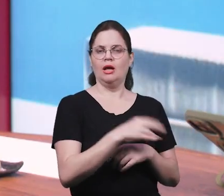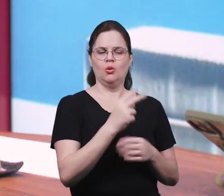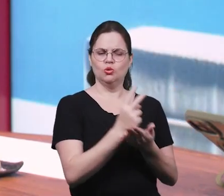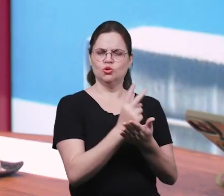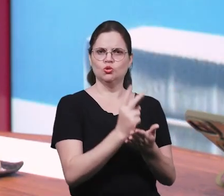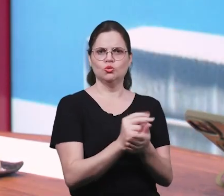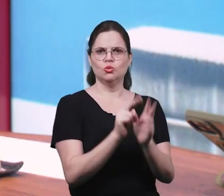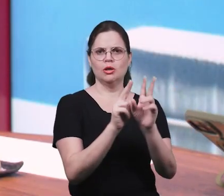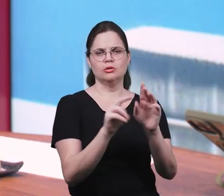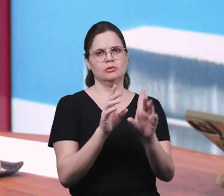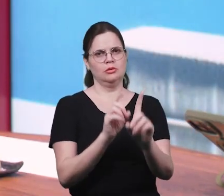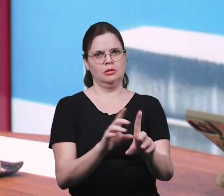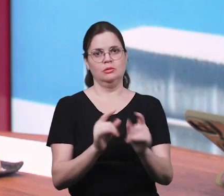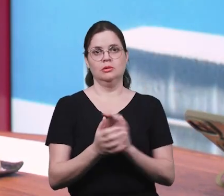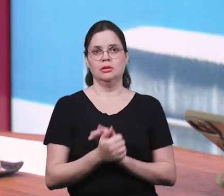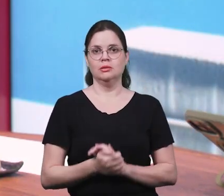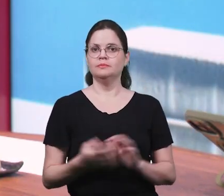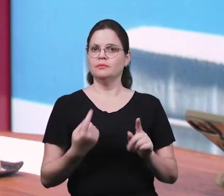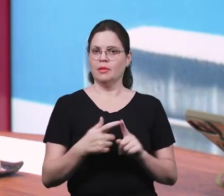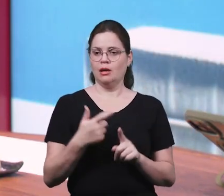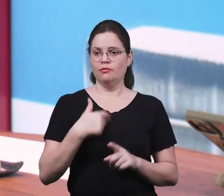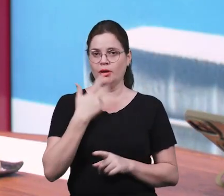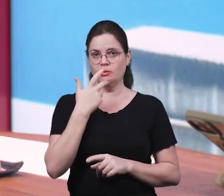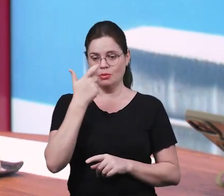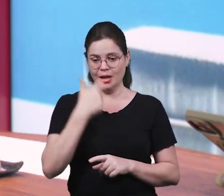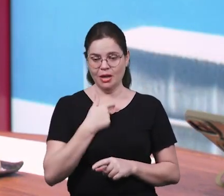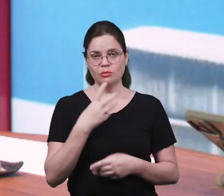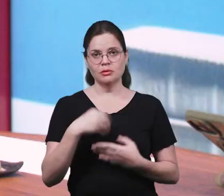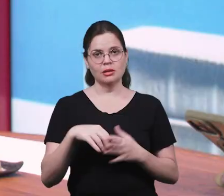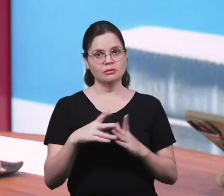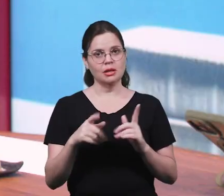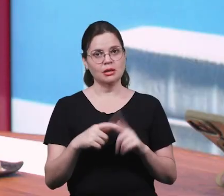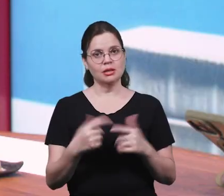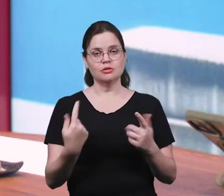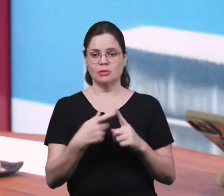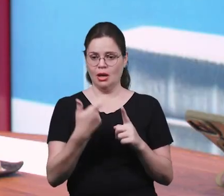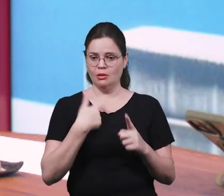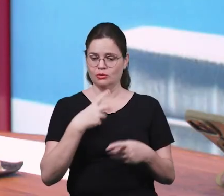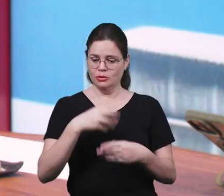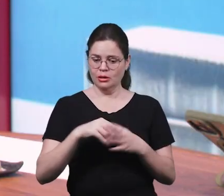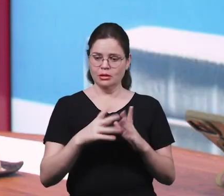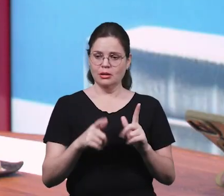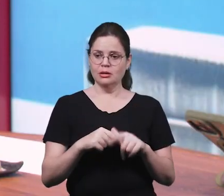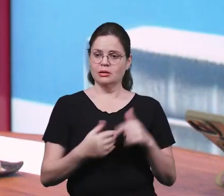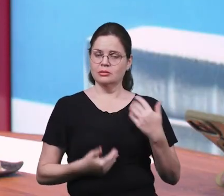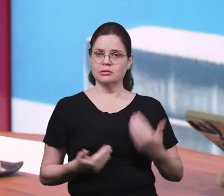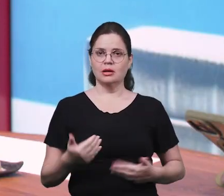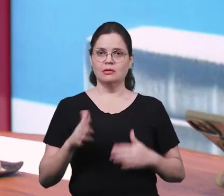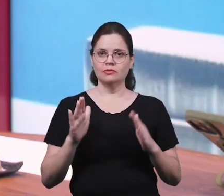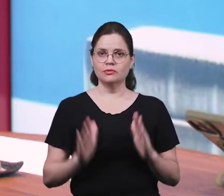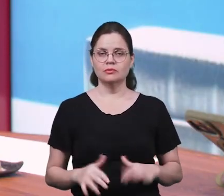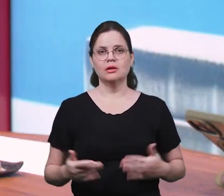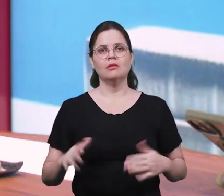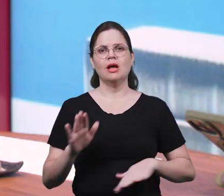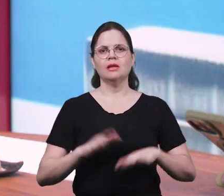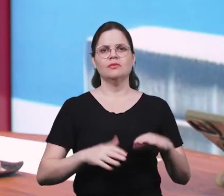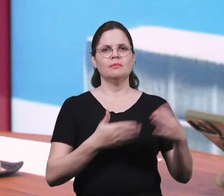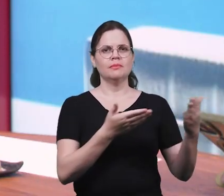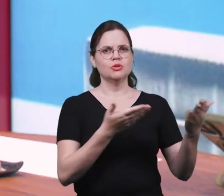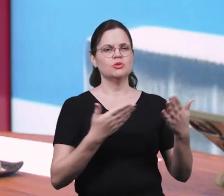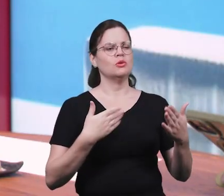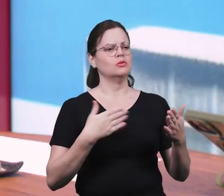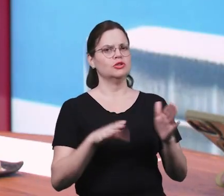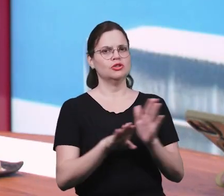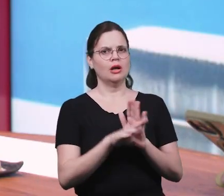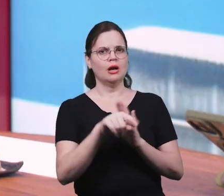pastor também é parte da igreja. Quando a gente vê companheiros que chegaram, muitas vezes nós demos assistência na conversão, cresceram